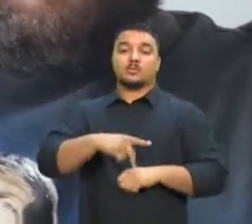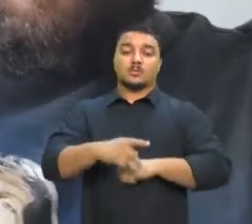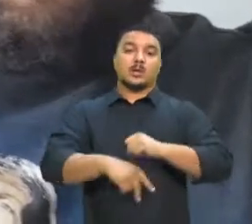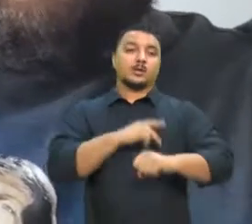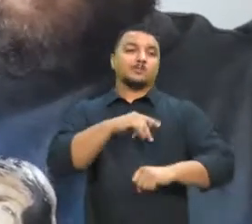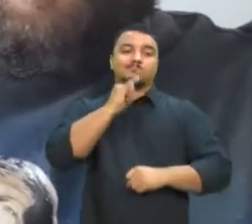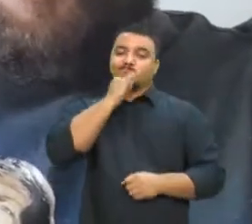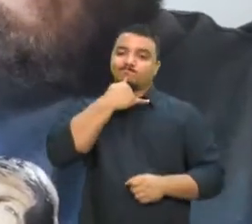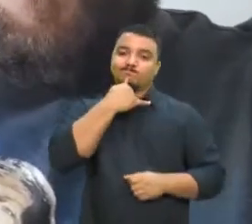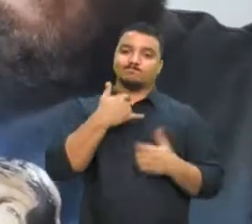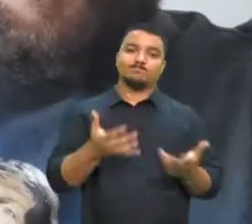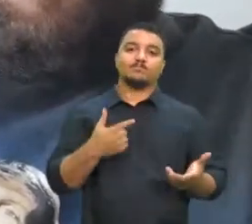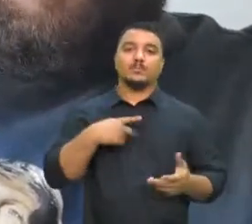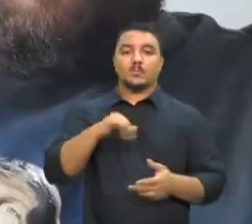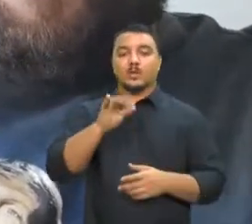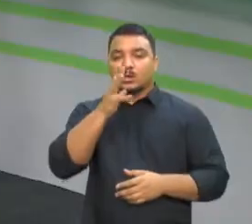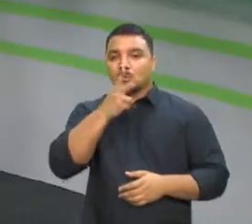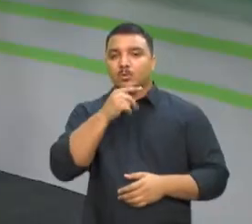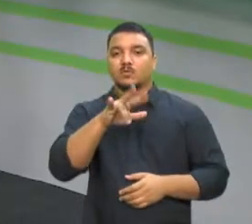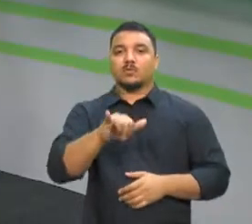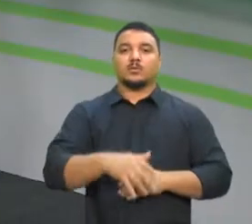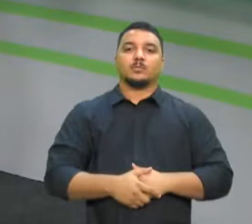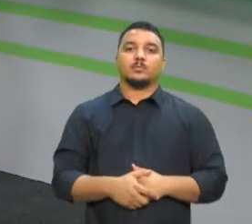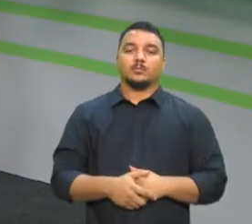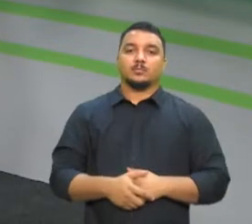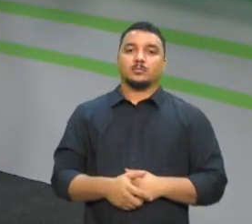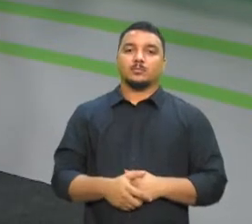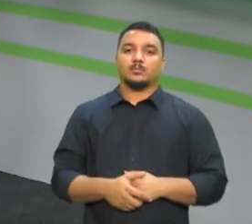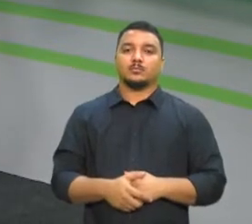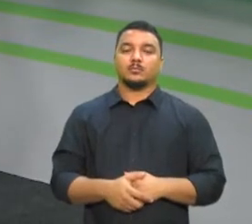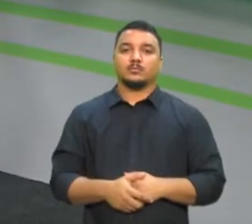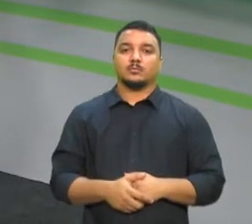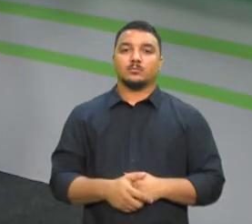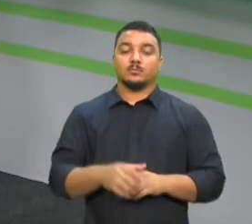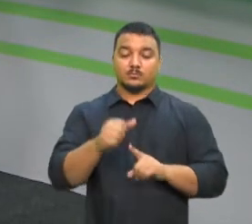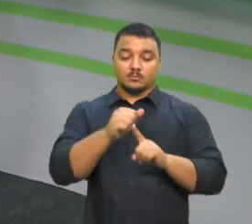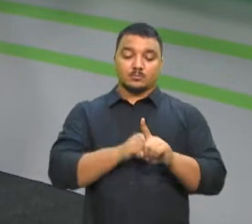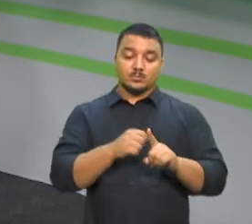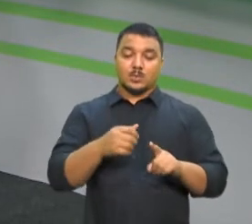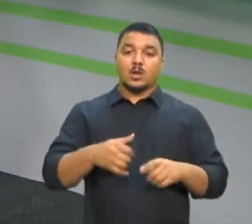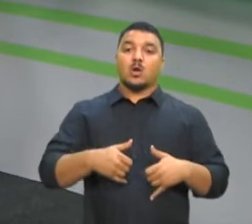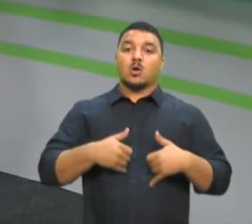infelizmente, ainda vai demorar bastante. No mês do orgulho